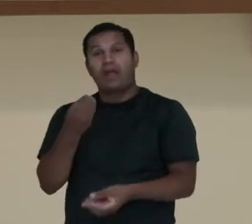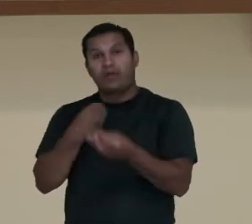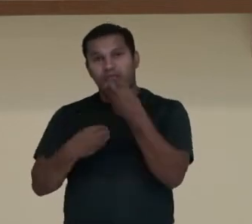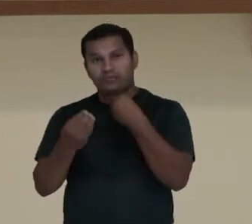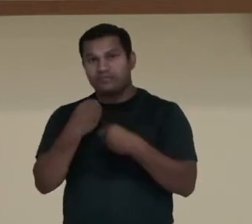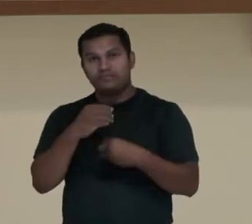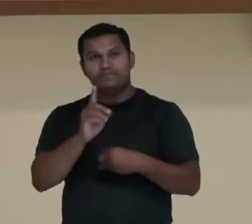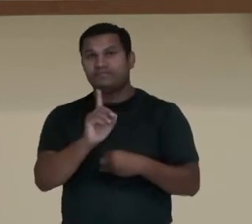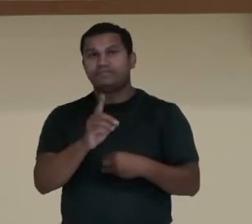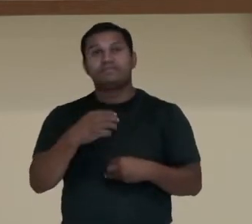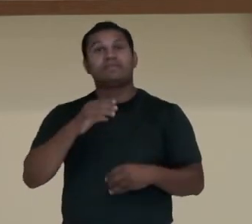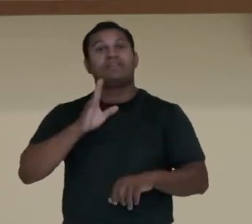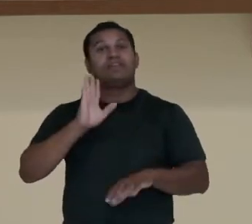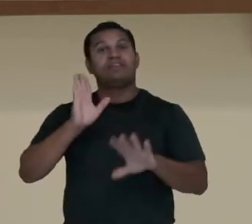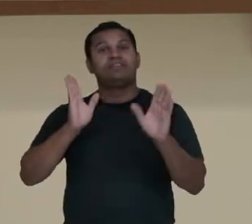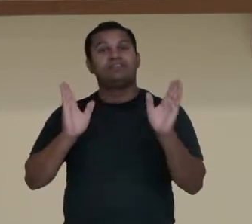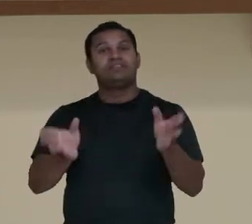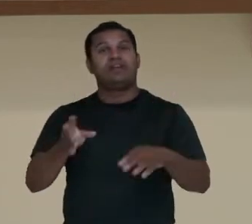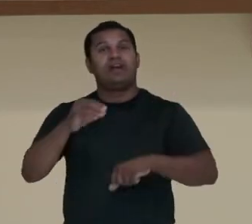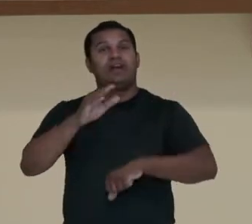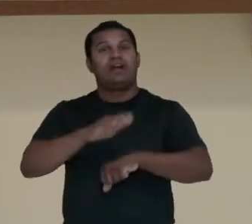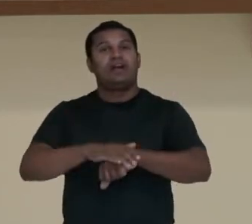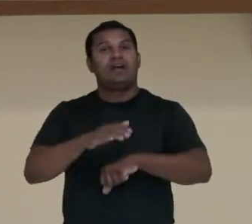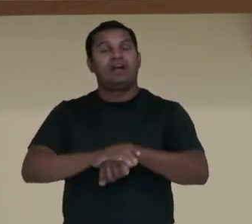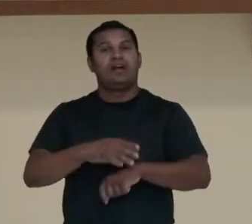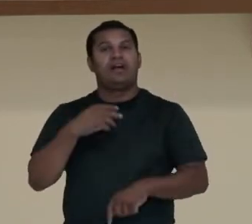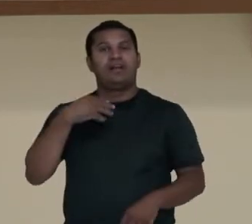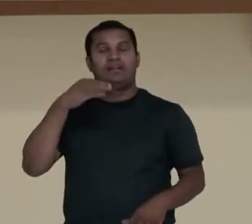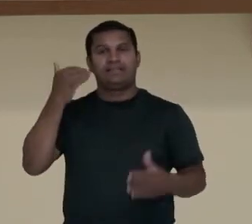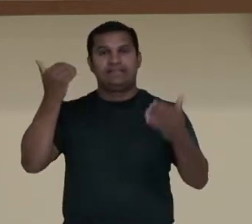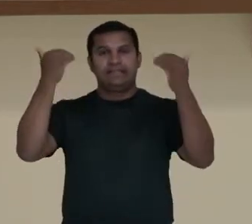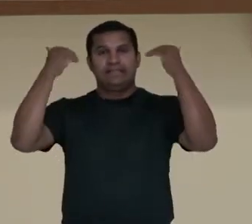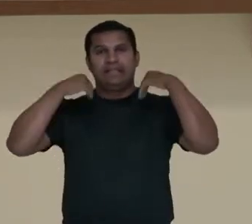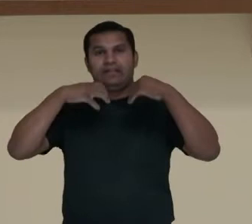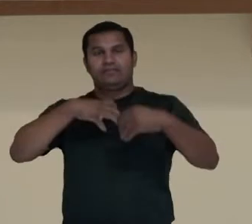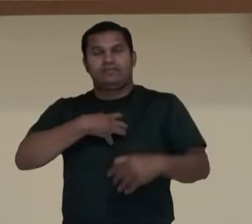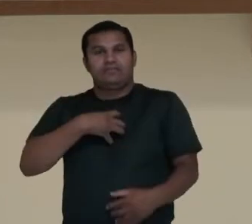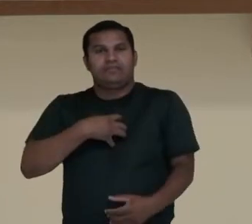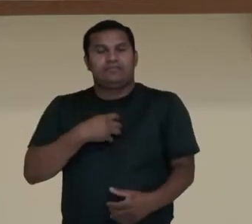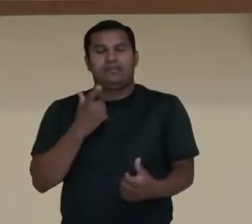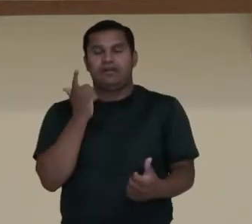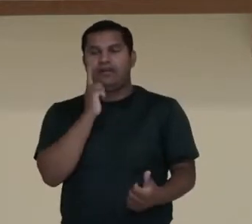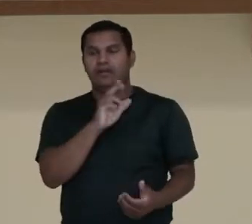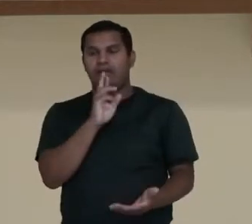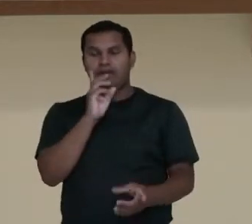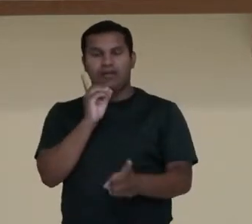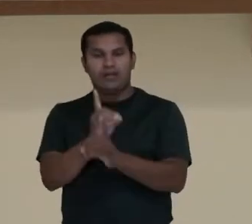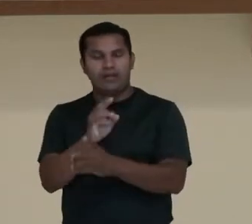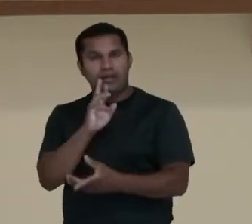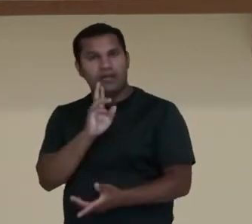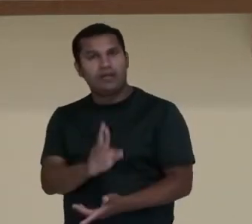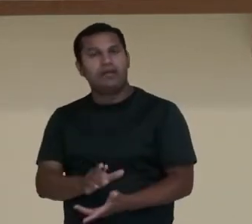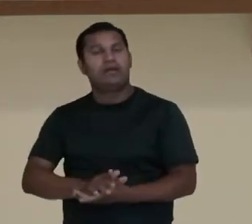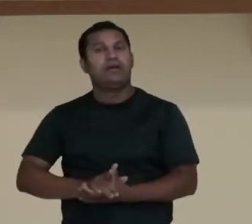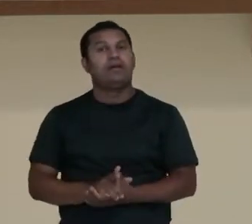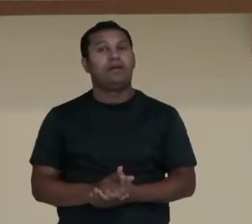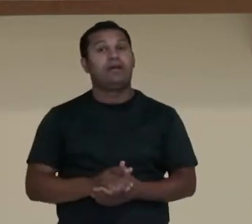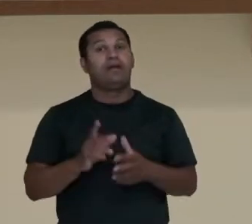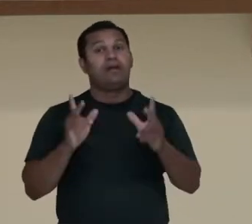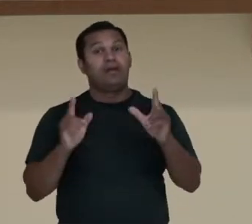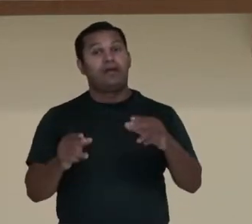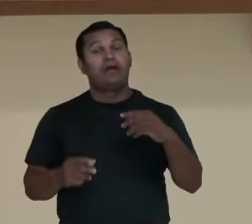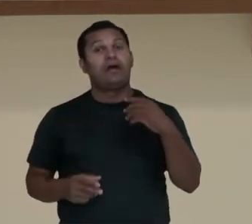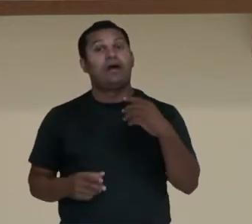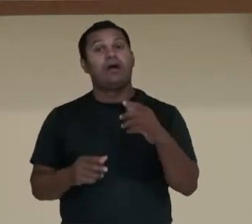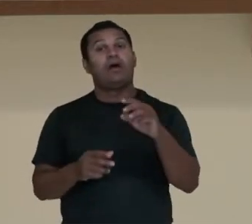Mário Quintana faz uma comparação entre poemas e pássaros. Ele metaforicamente aproxima